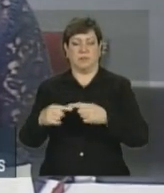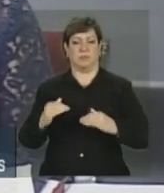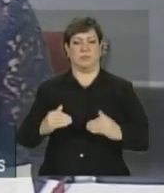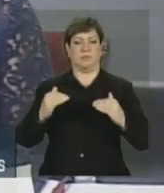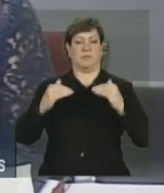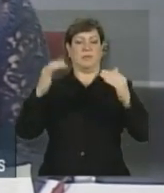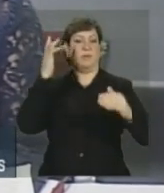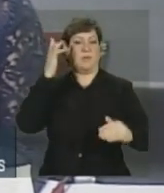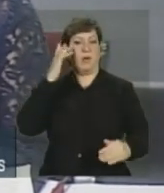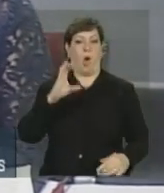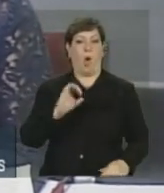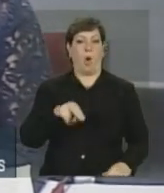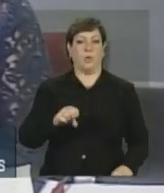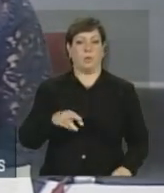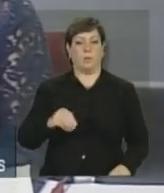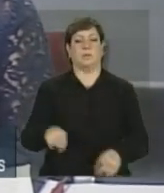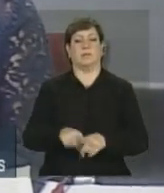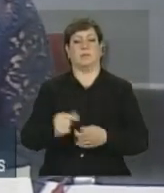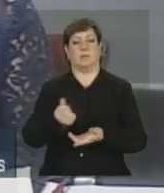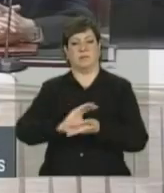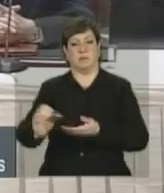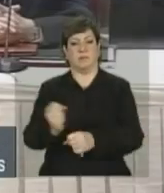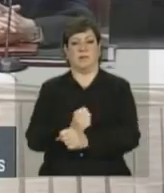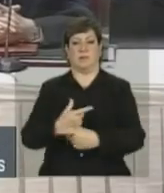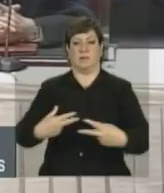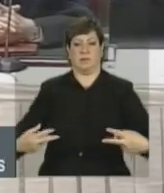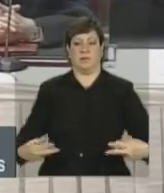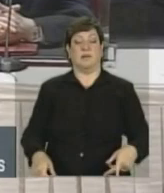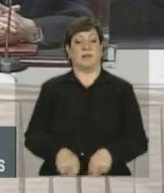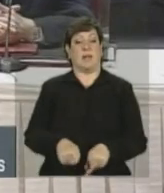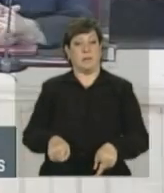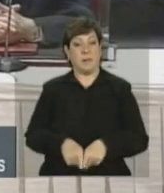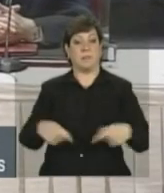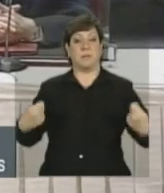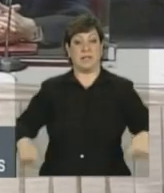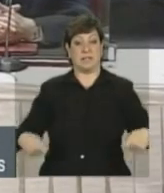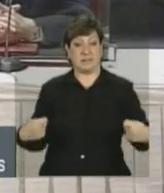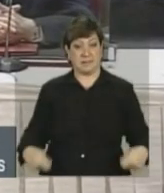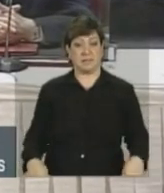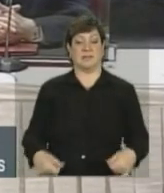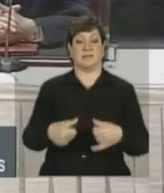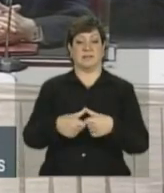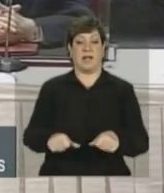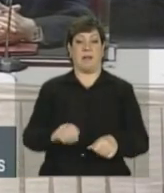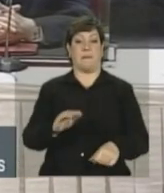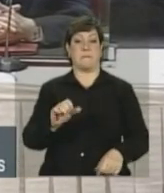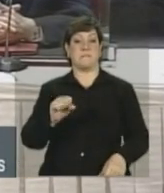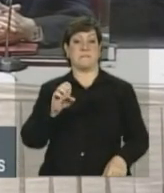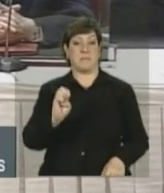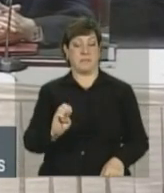entre consumo e investimento. E deve estar também baseada